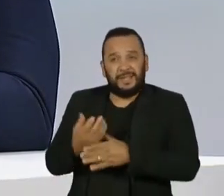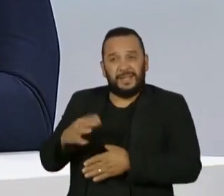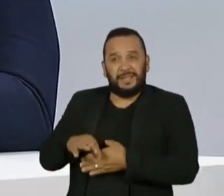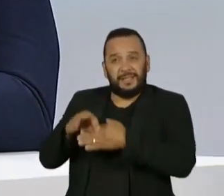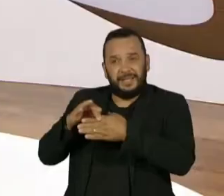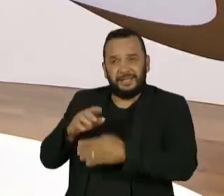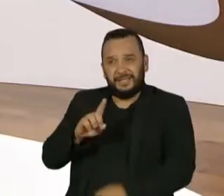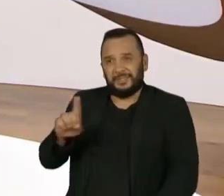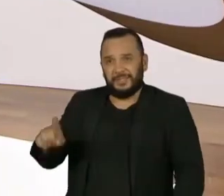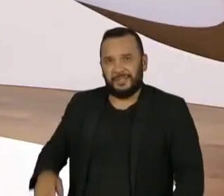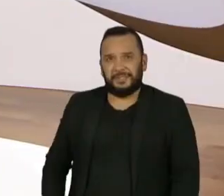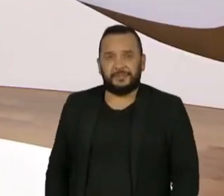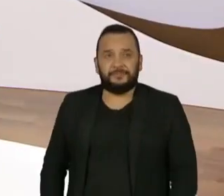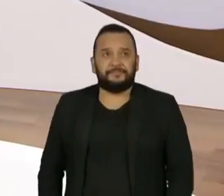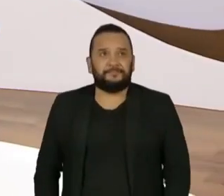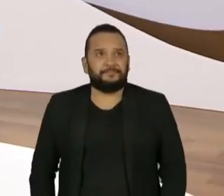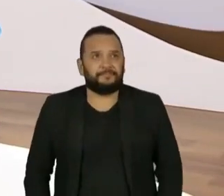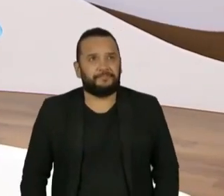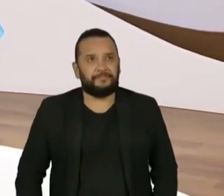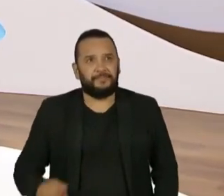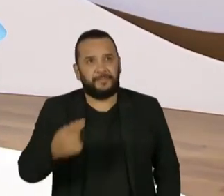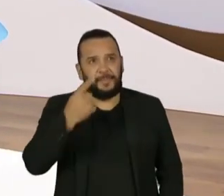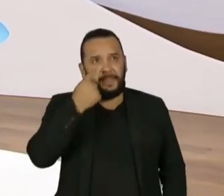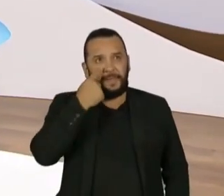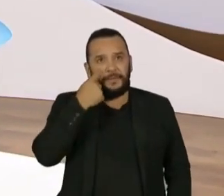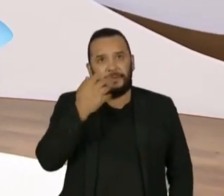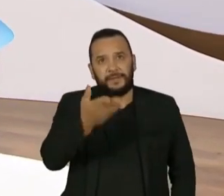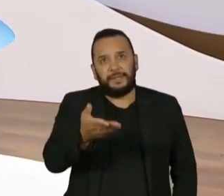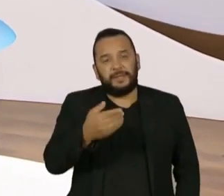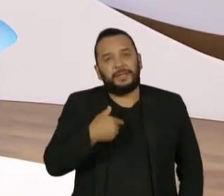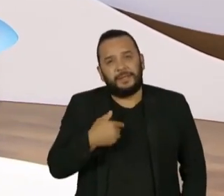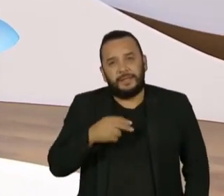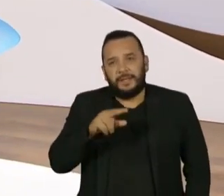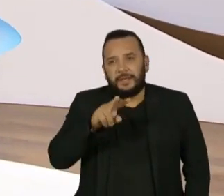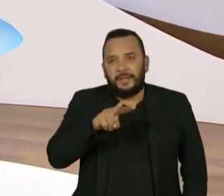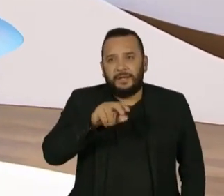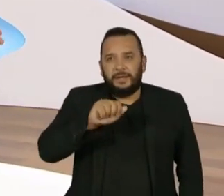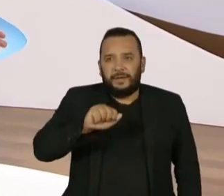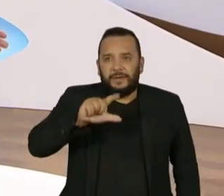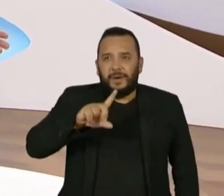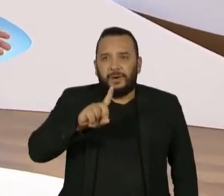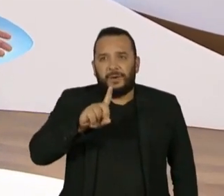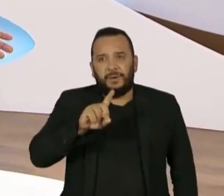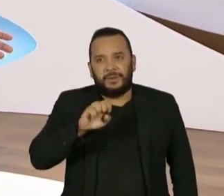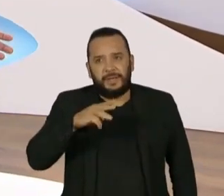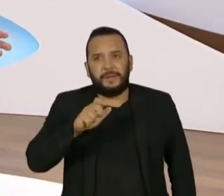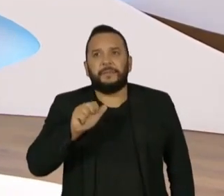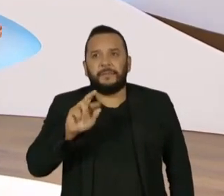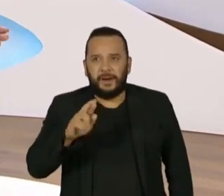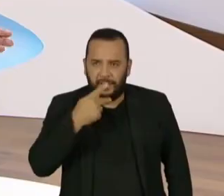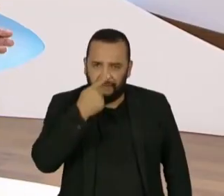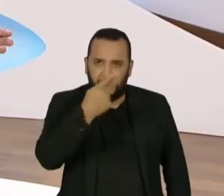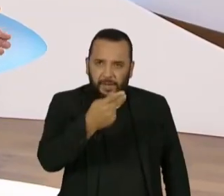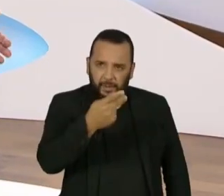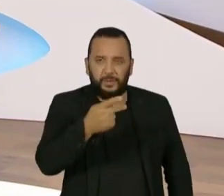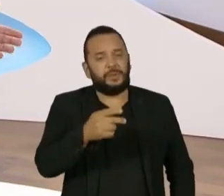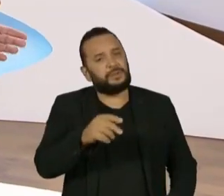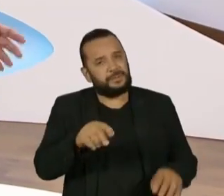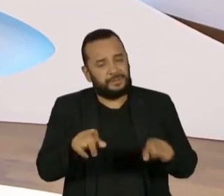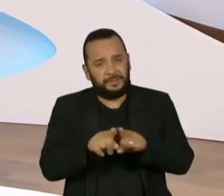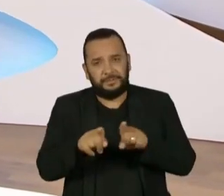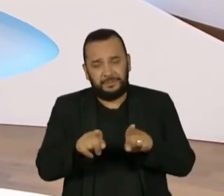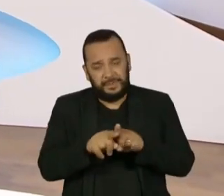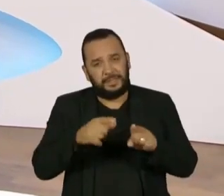direita? Gabriel, eu assisti parte dessa declaração e depois o que ele falou em seguida, né? Ele diz